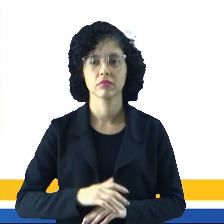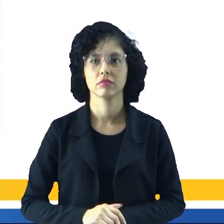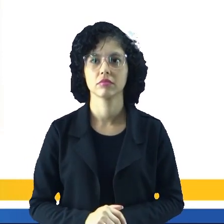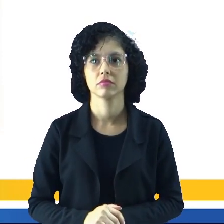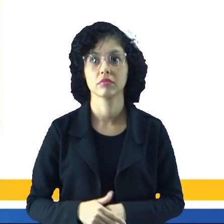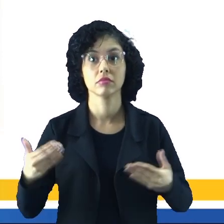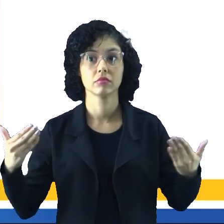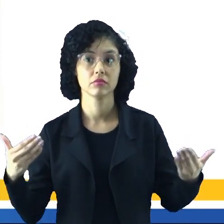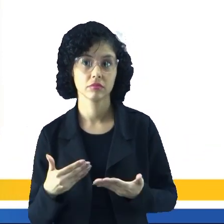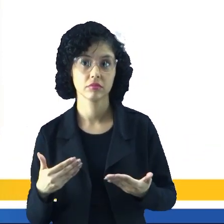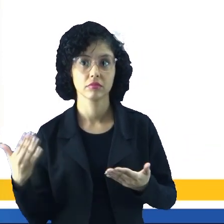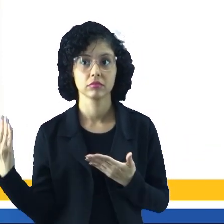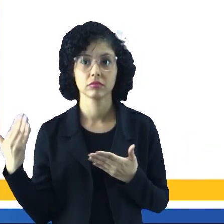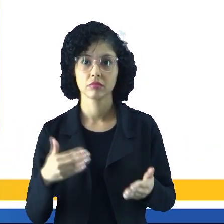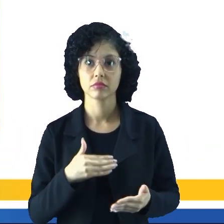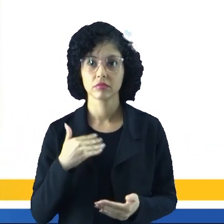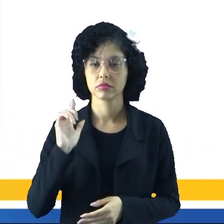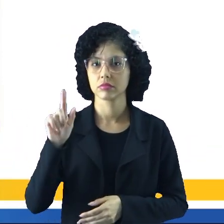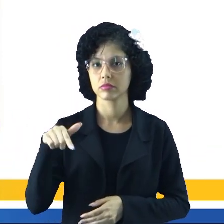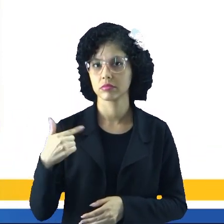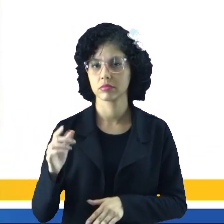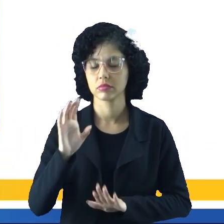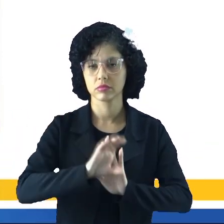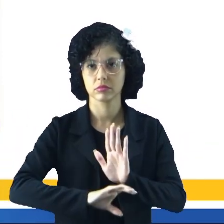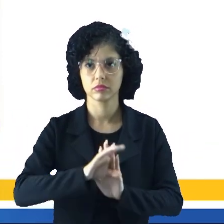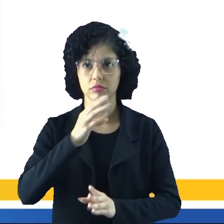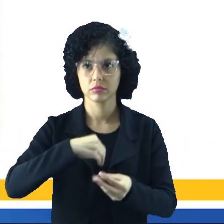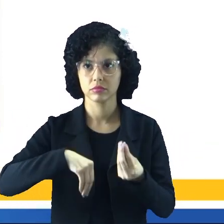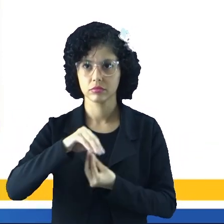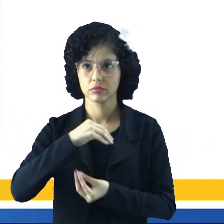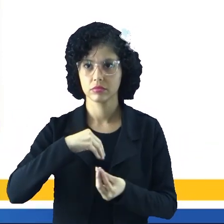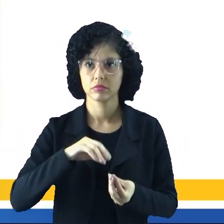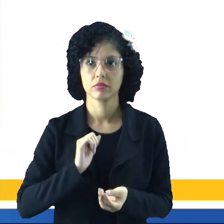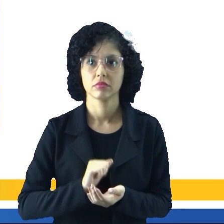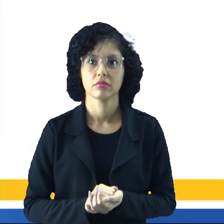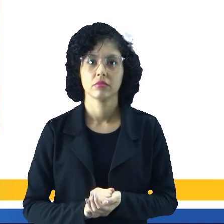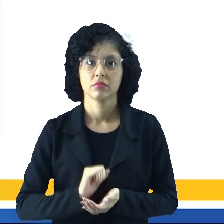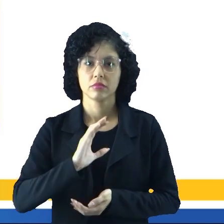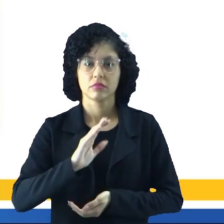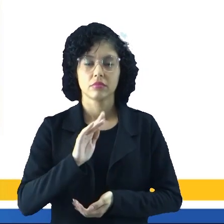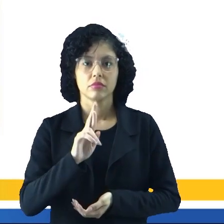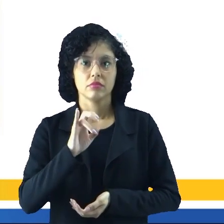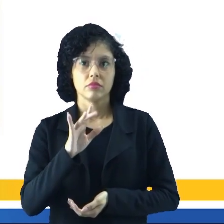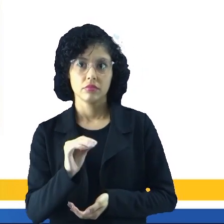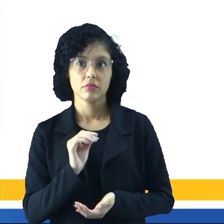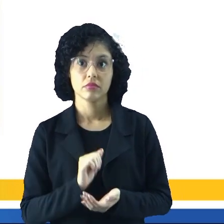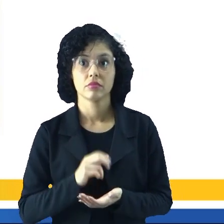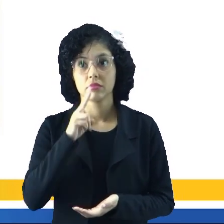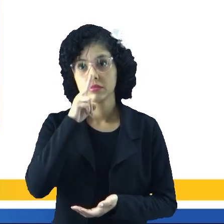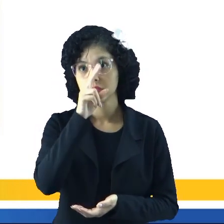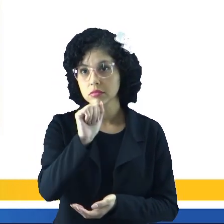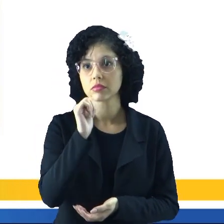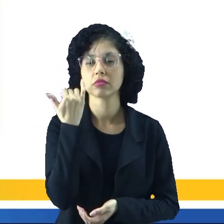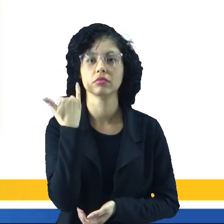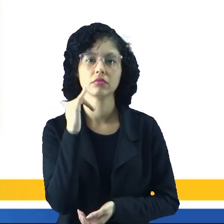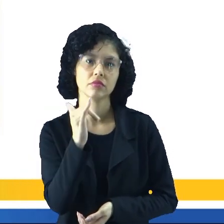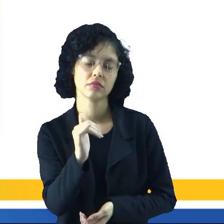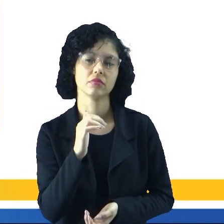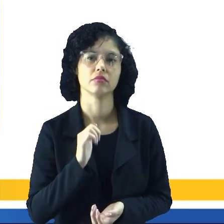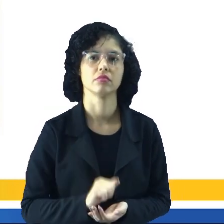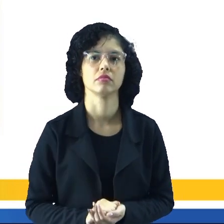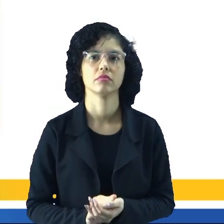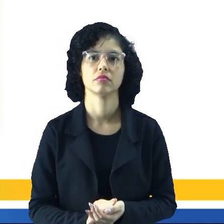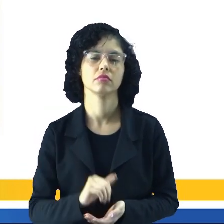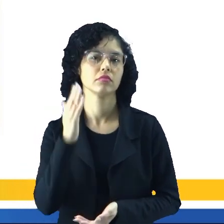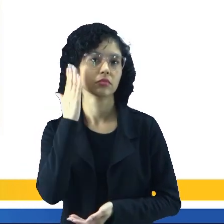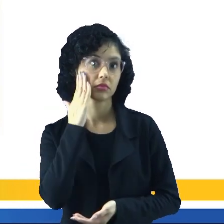Agora nós chegamos no próximo conteúdo que envolve as cargas elétricas, que é a força elétrica. E